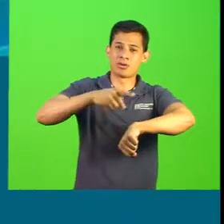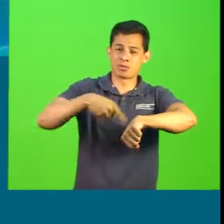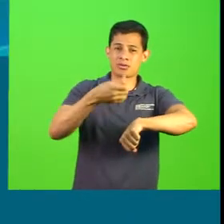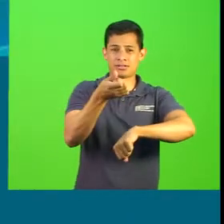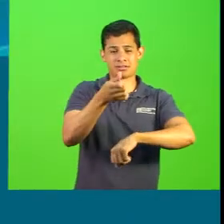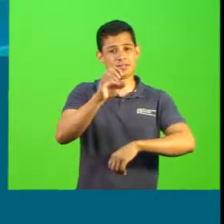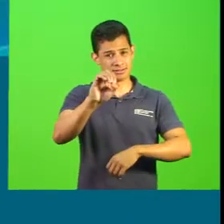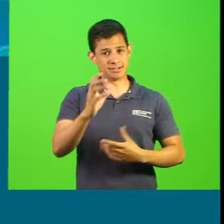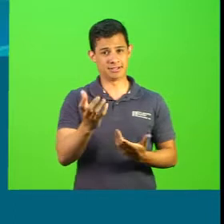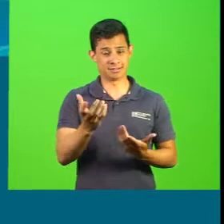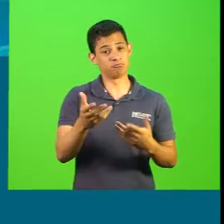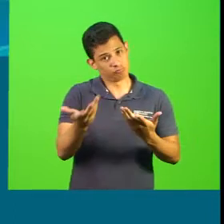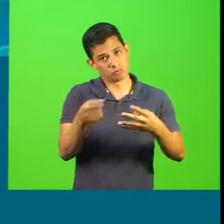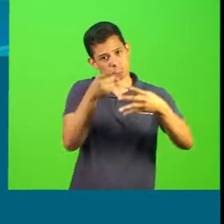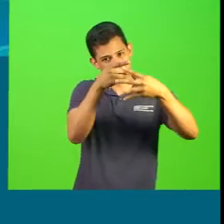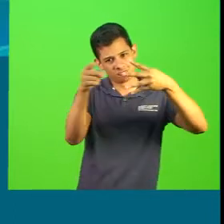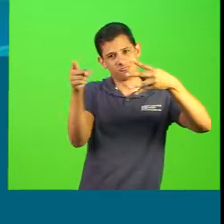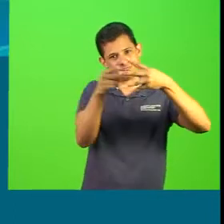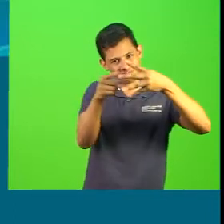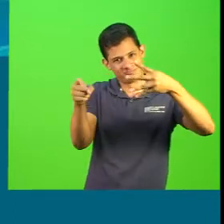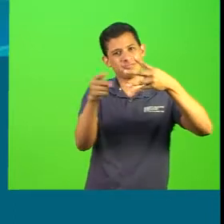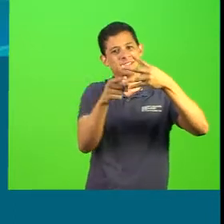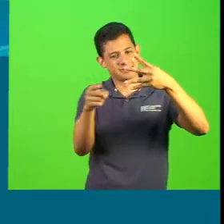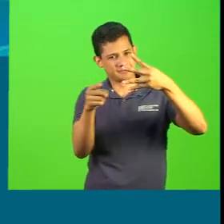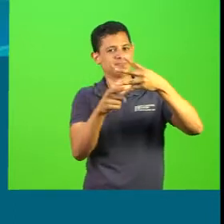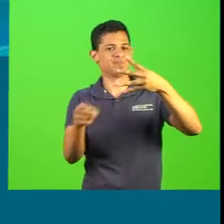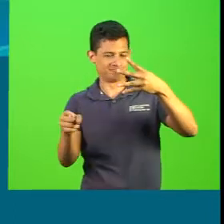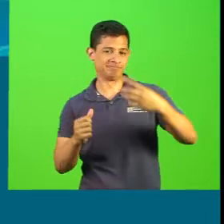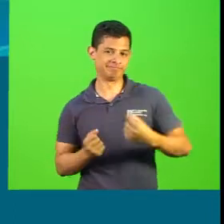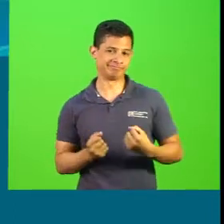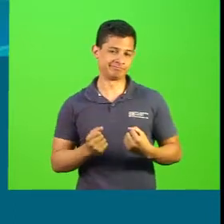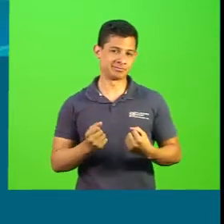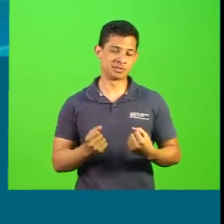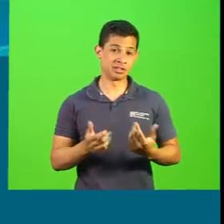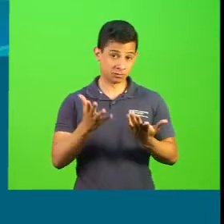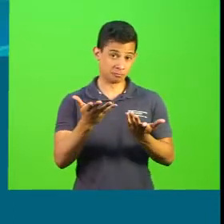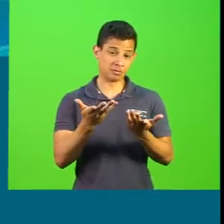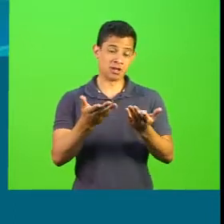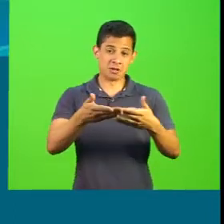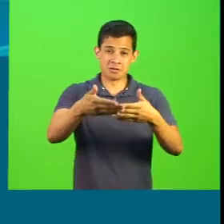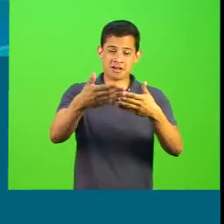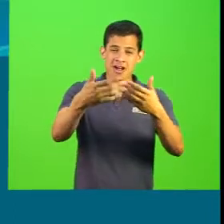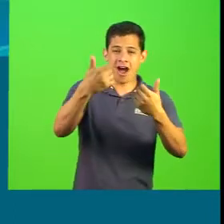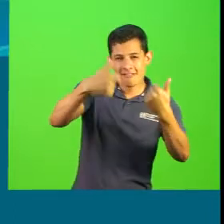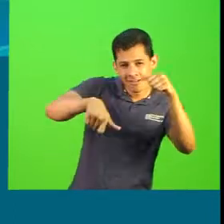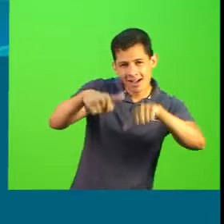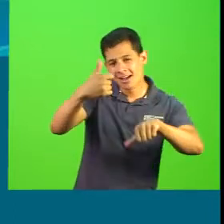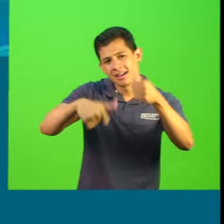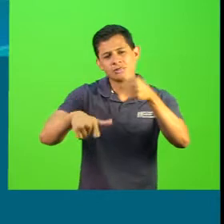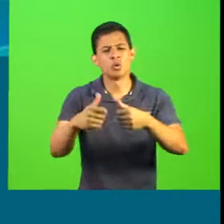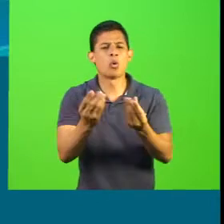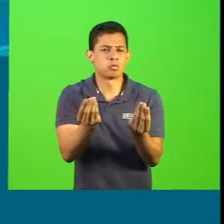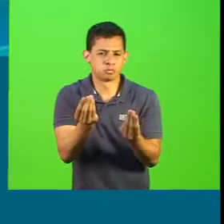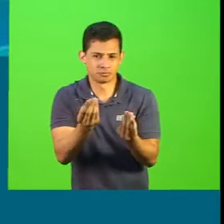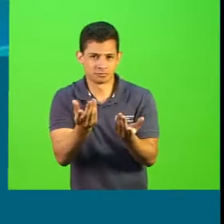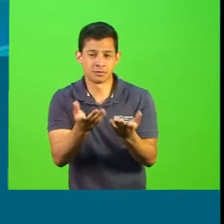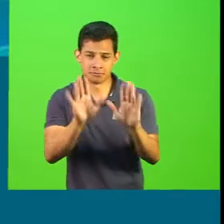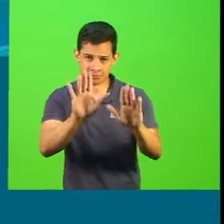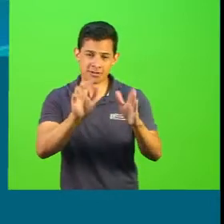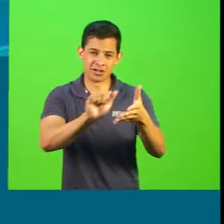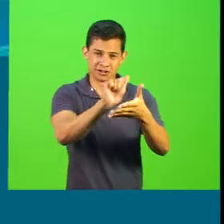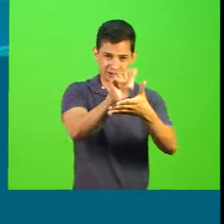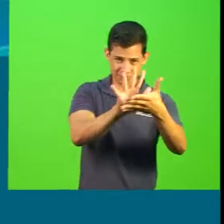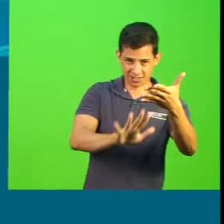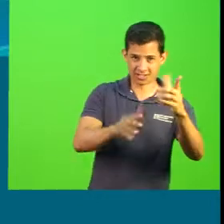de 60 horas e, portanto, uma duração de 4 semanas. As avaliações serão pontuadas da